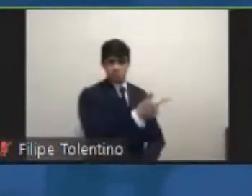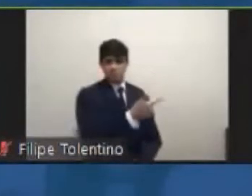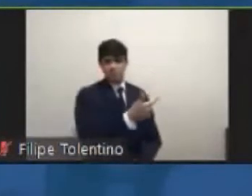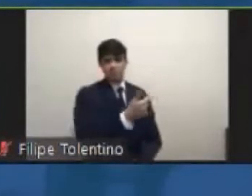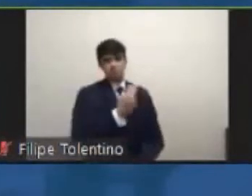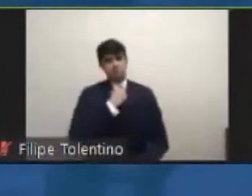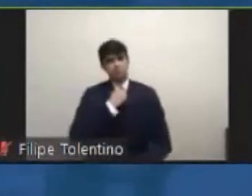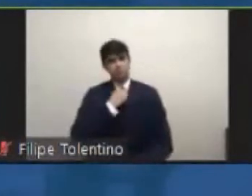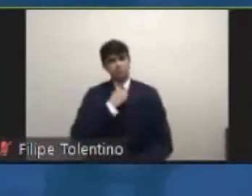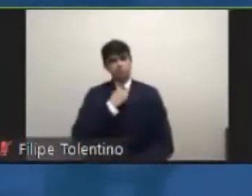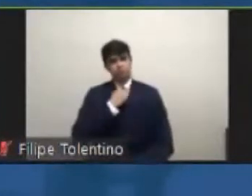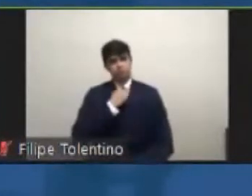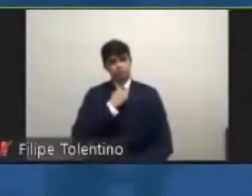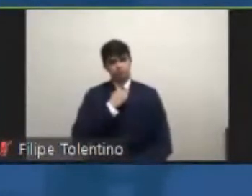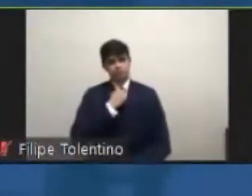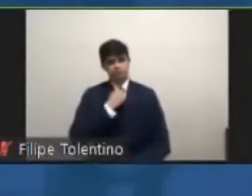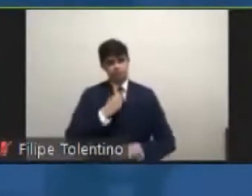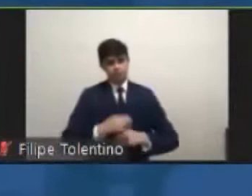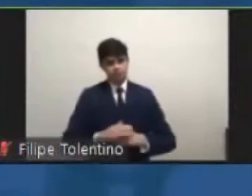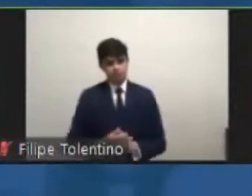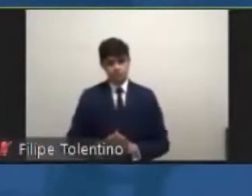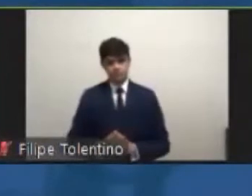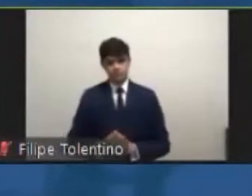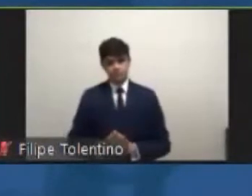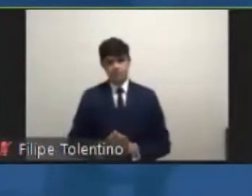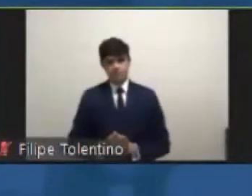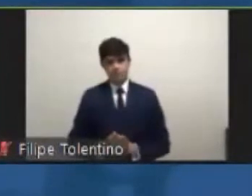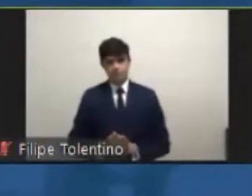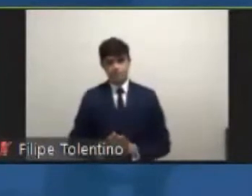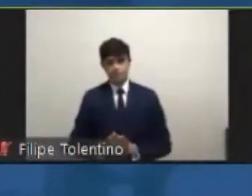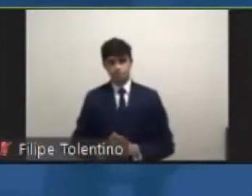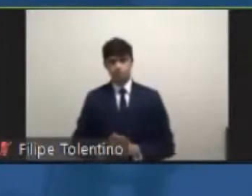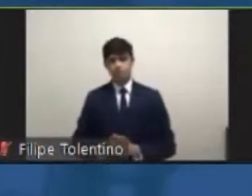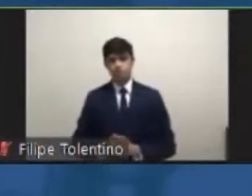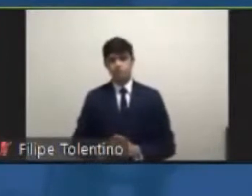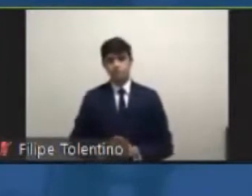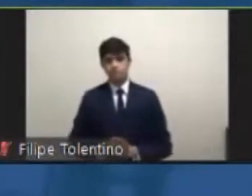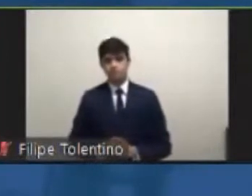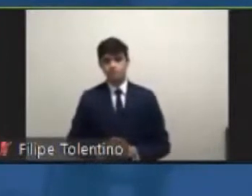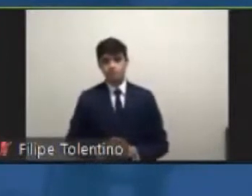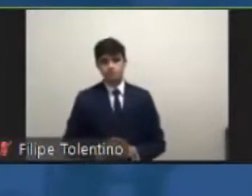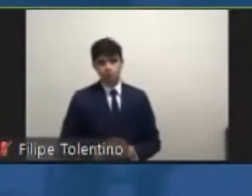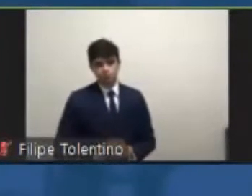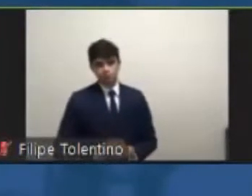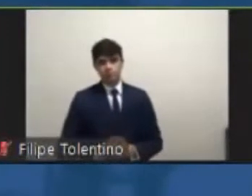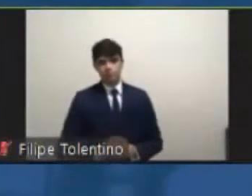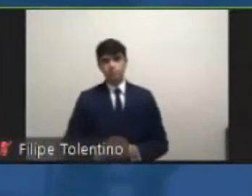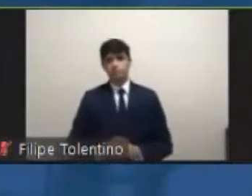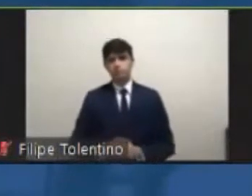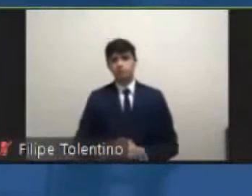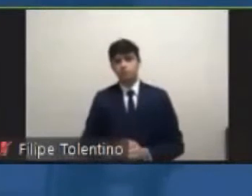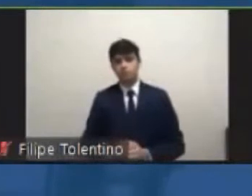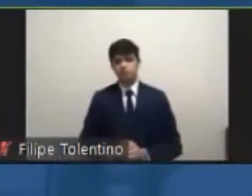médico e foi contemplado aí nesse parecer do professor Gustavo Tepedino. Mais um parecer do professor